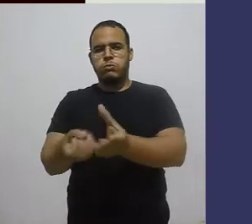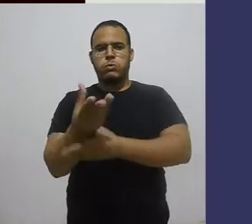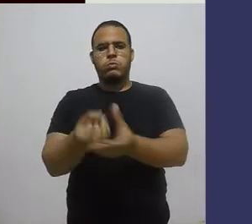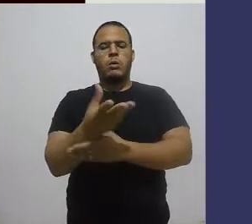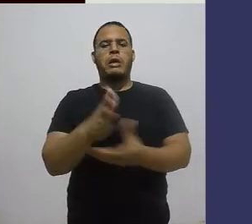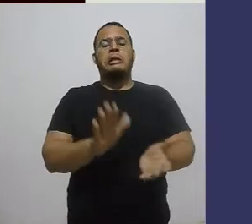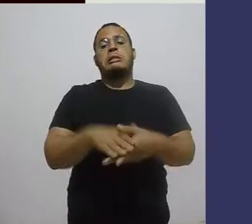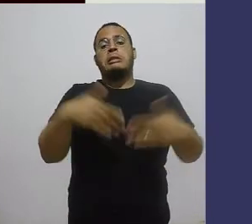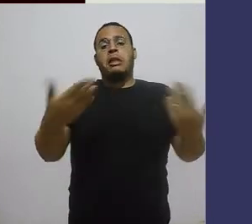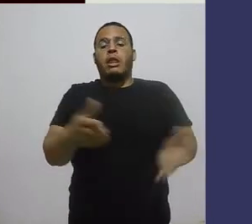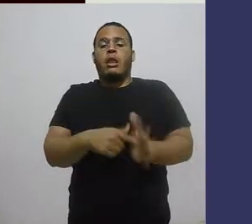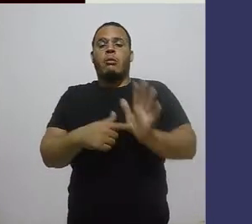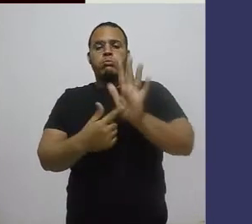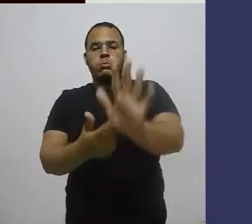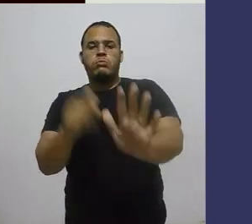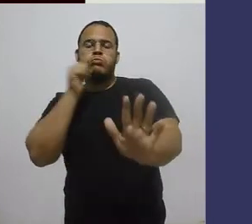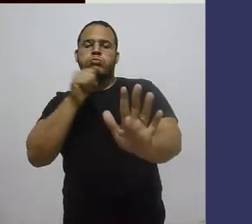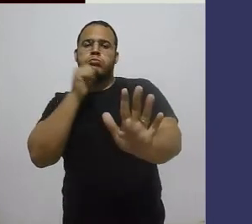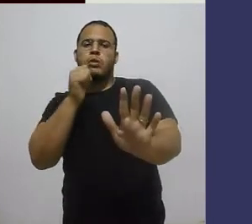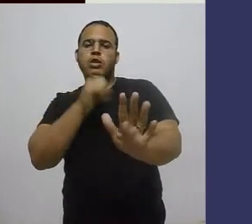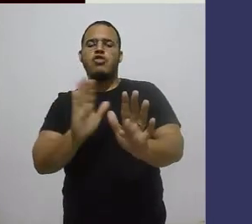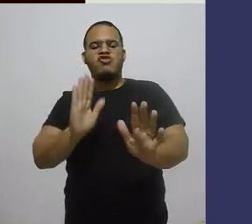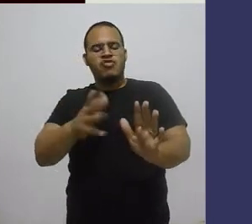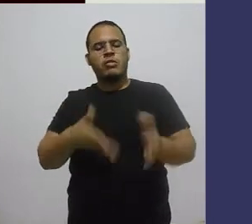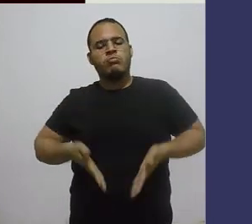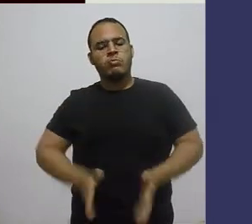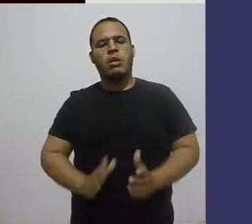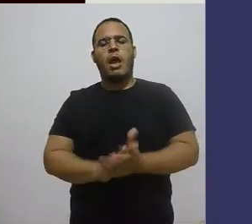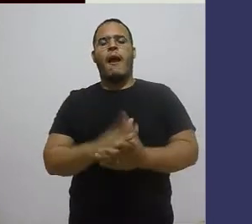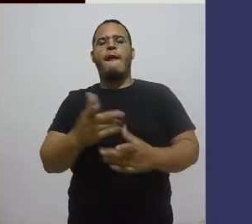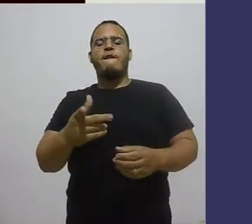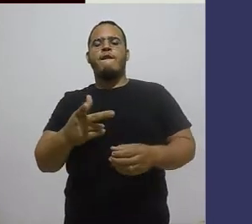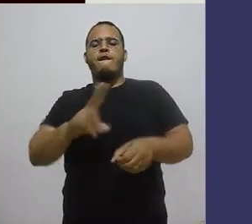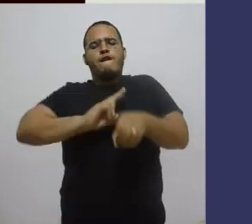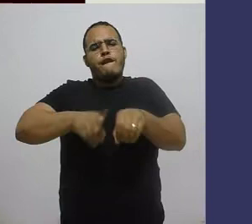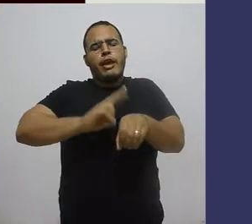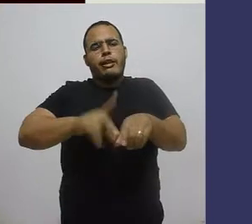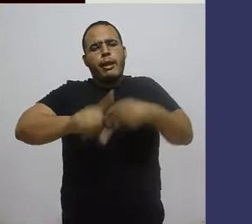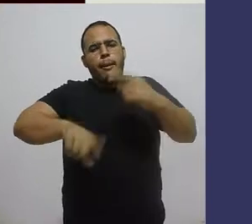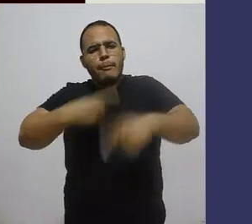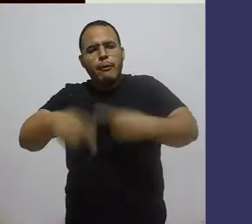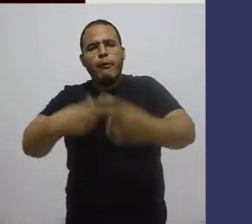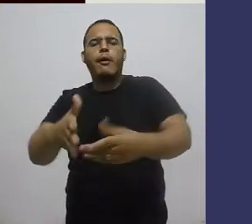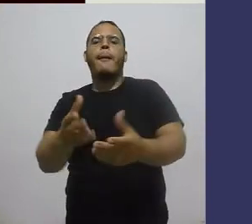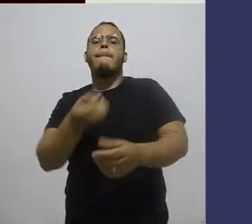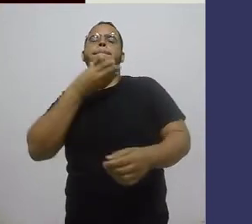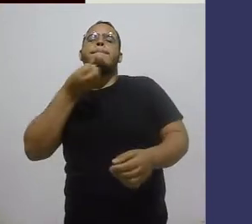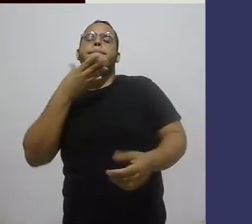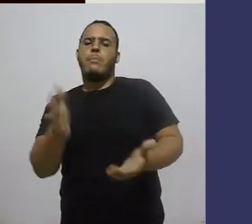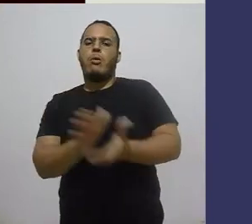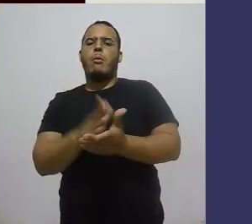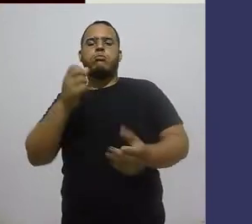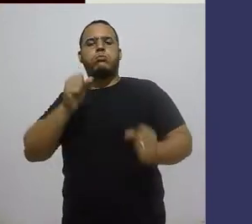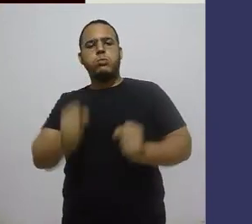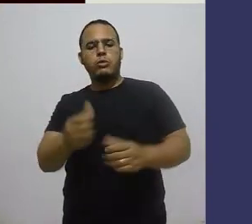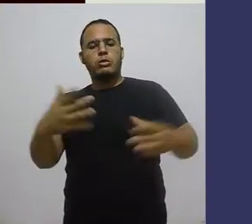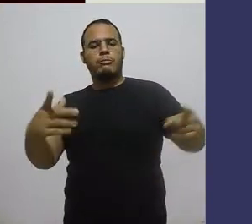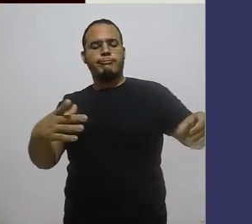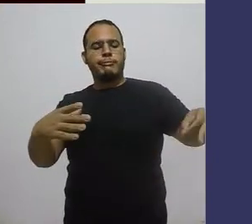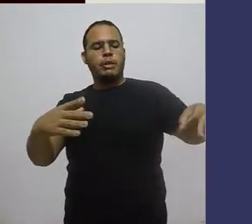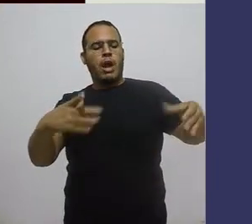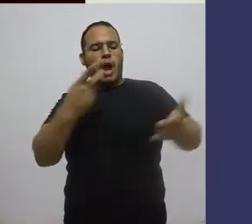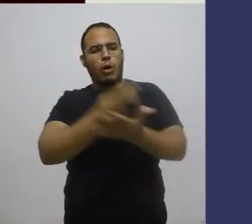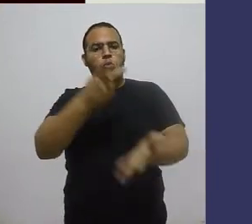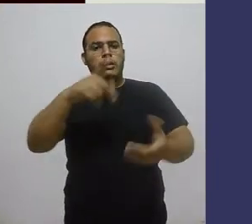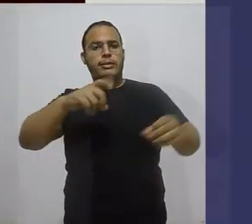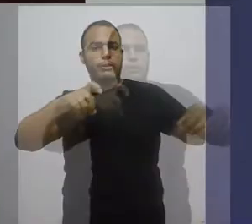óvulos produzidos. Só que eles estão como se fossem verdes e vão amadurecendo ao longo do tempo, ok? Então a gente já diz, ó, que as